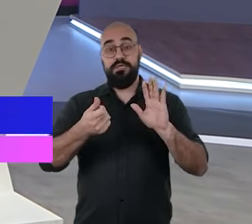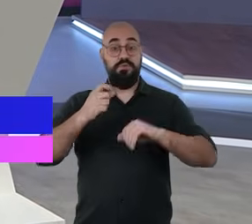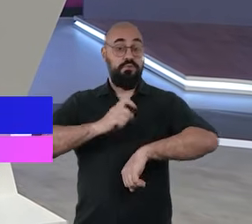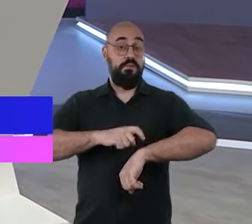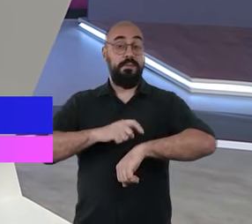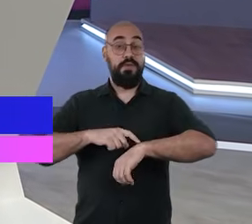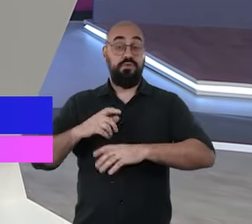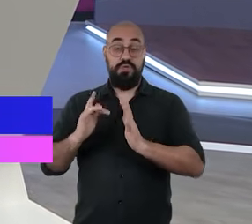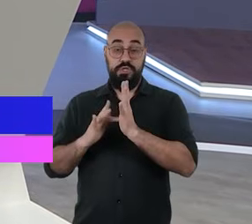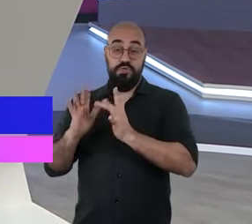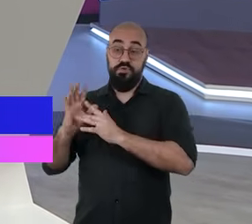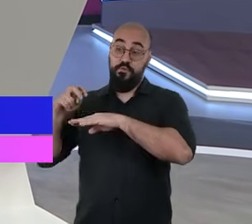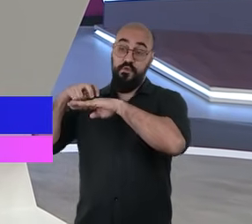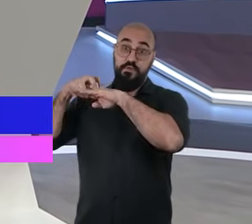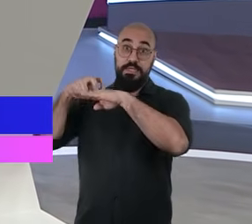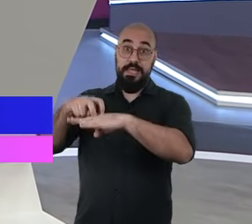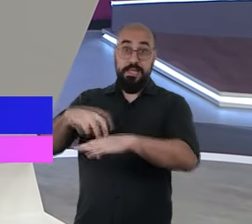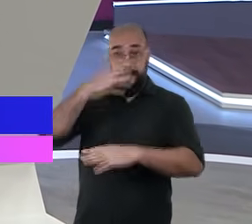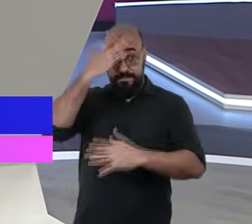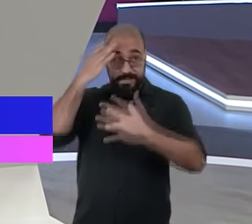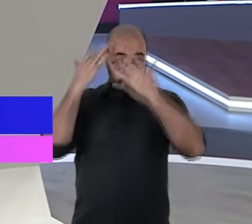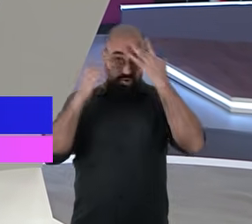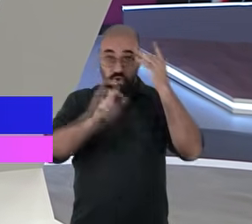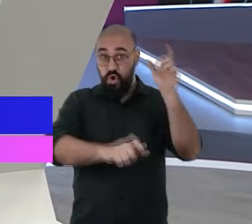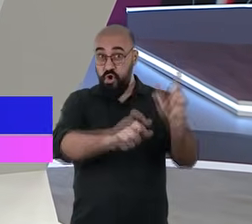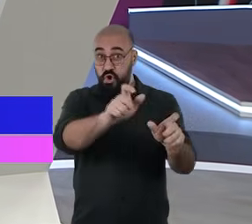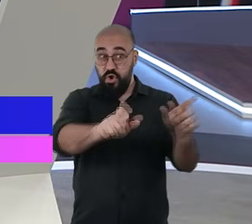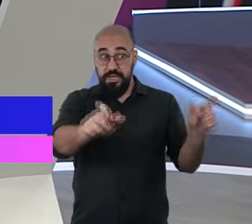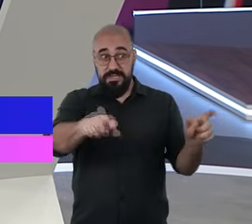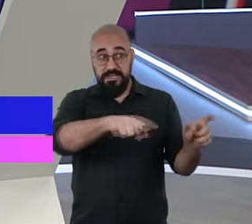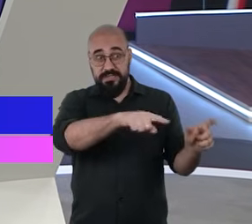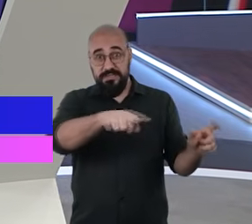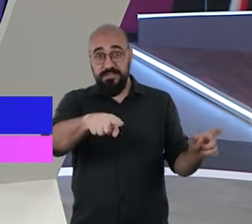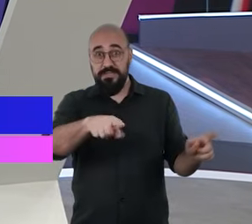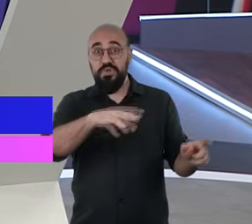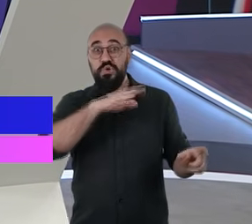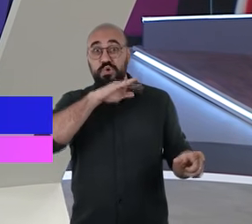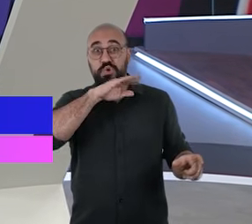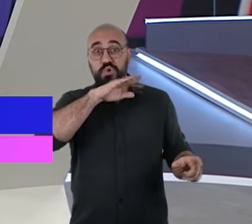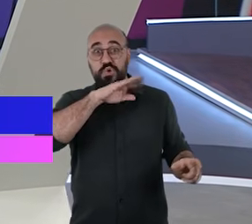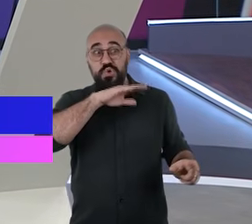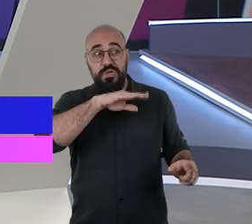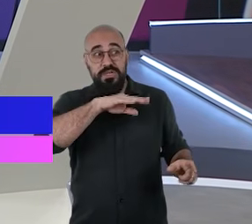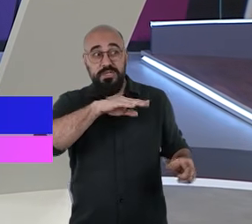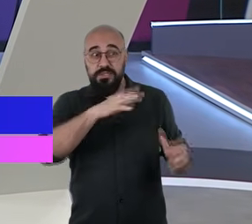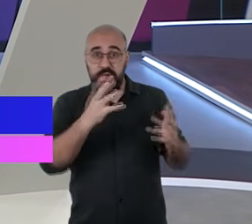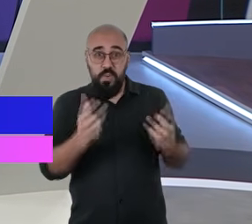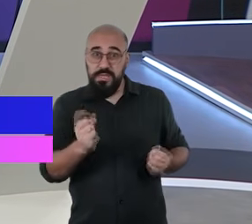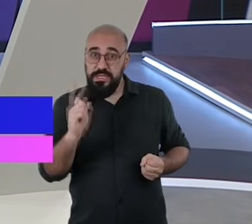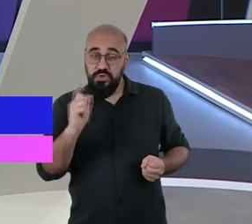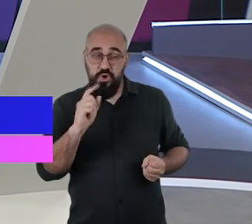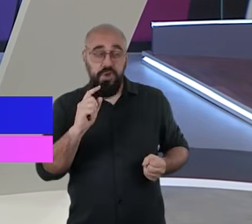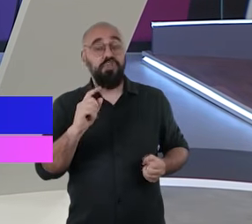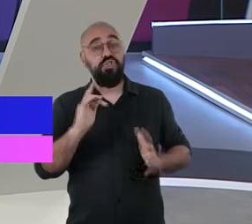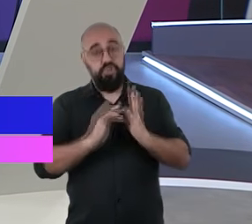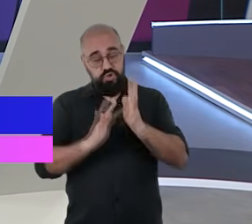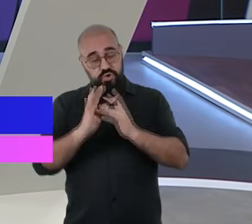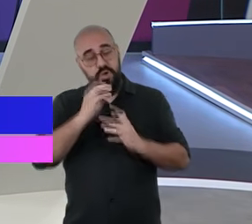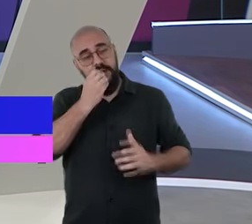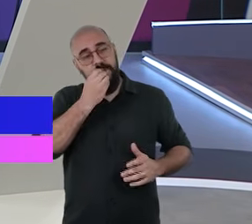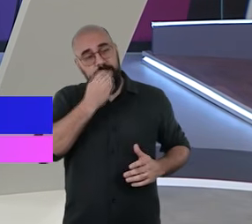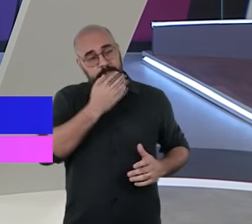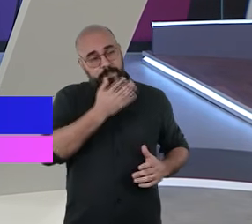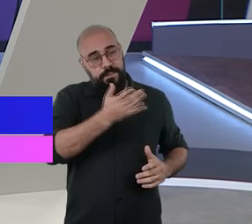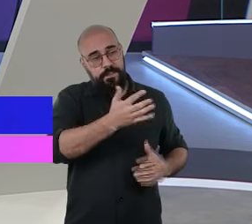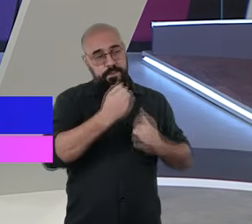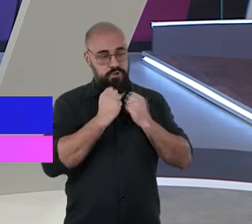Cristo, os ímpios que estiverem vivos, aqueles que serão destruídos pelo sopro da boca de Jesus, pelo esplendor da sua